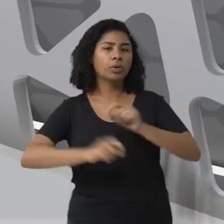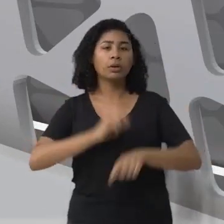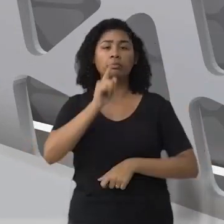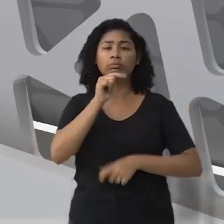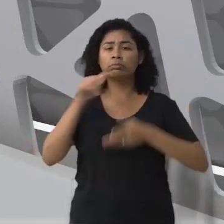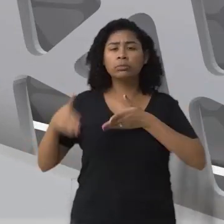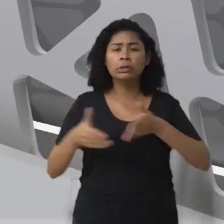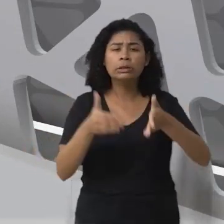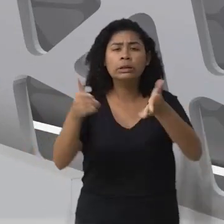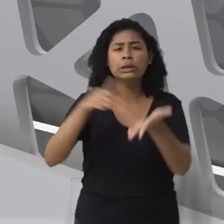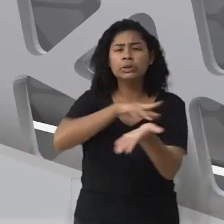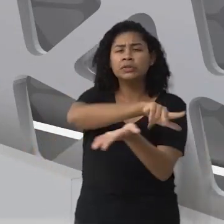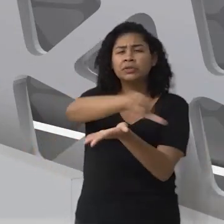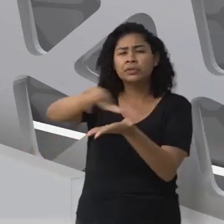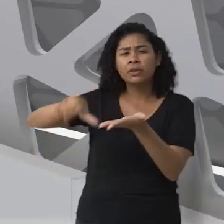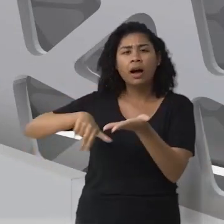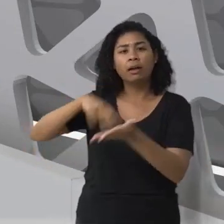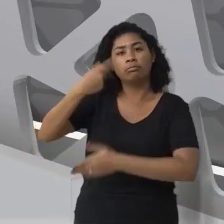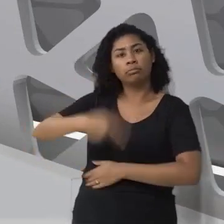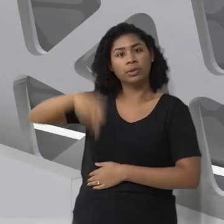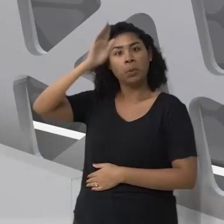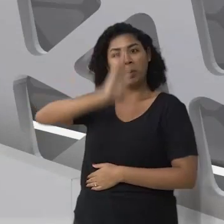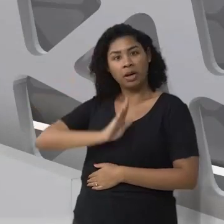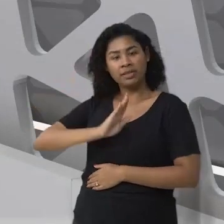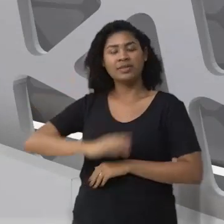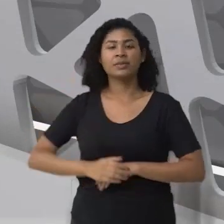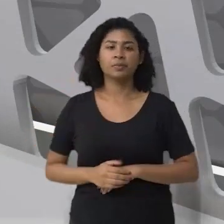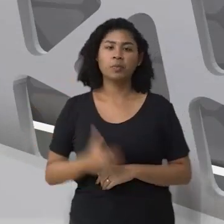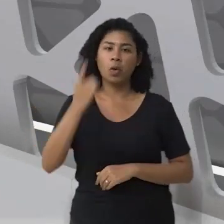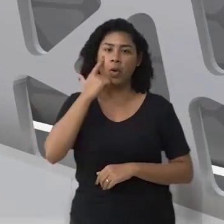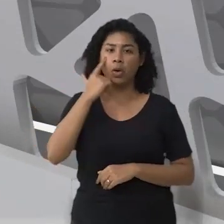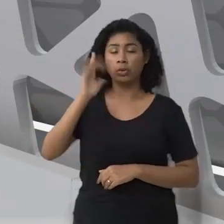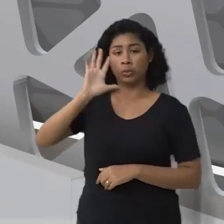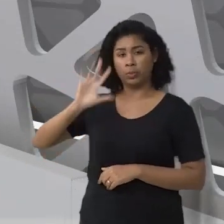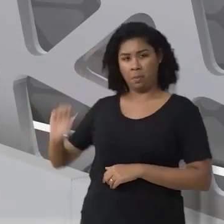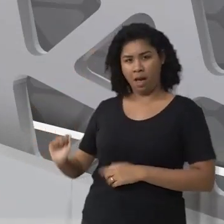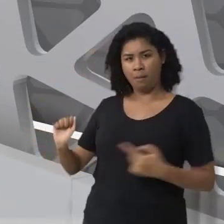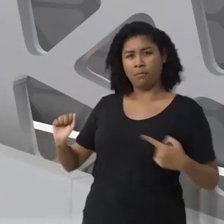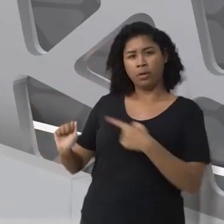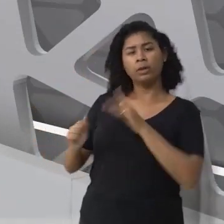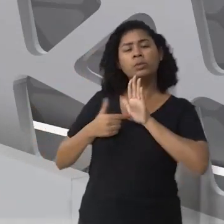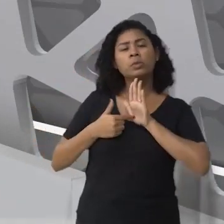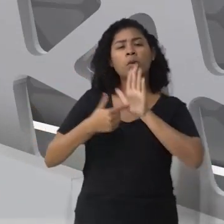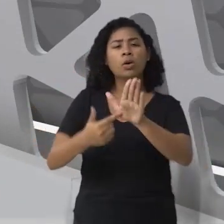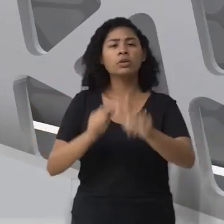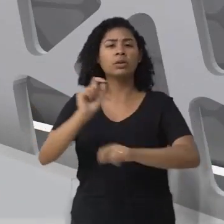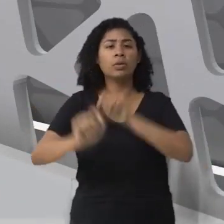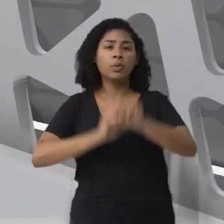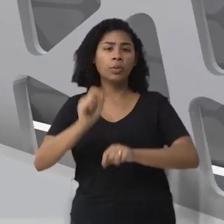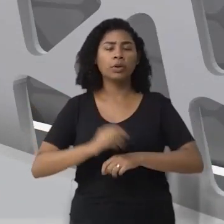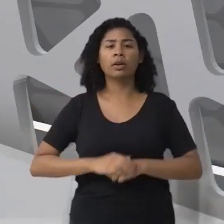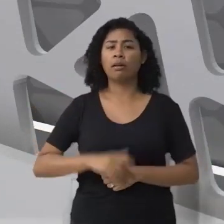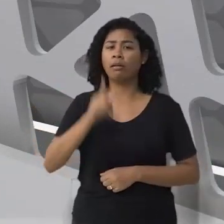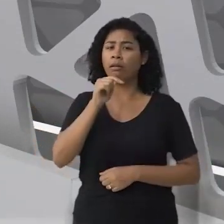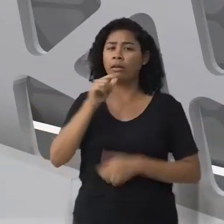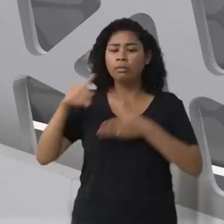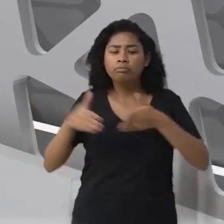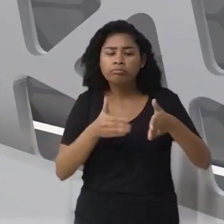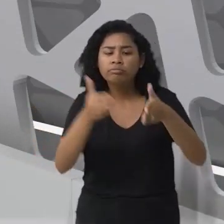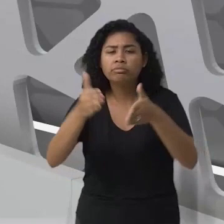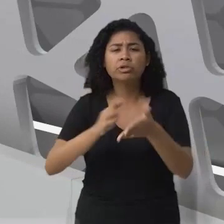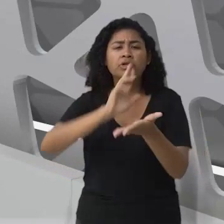verificamos aí a hidrografia brasileira. No mapa, nós vamos verificar aí diferentes rios, né, que